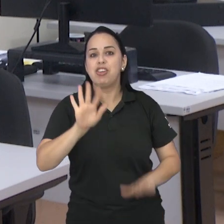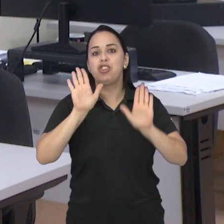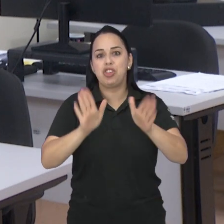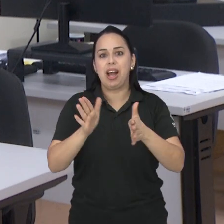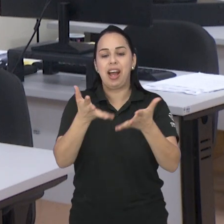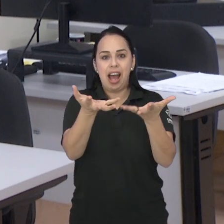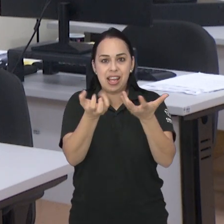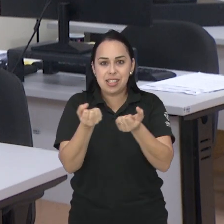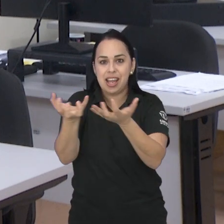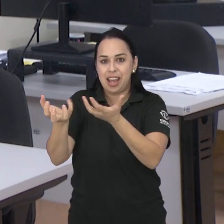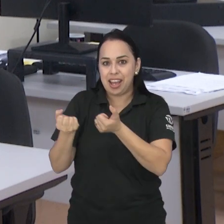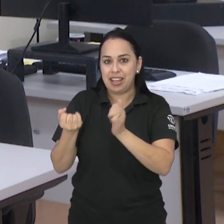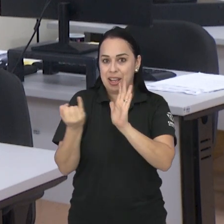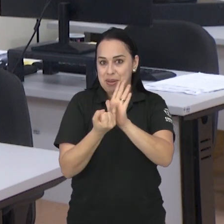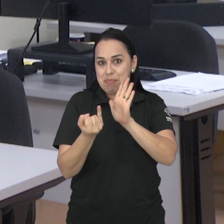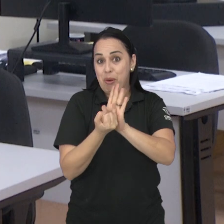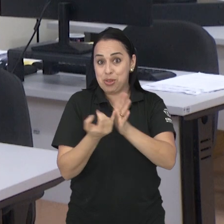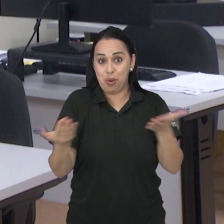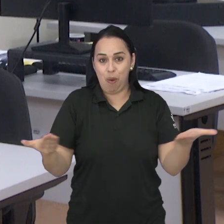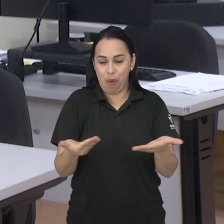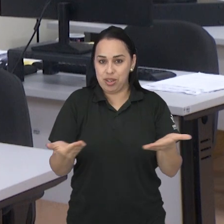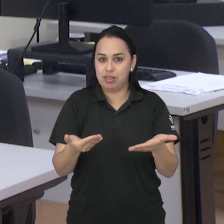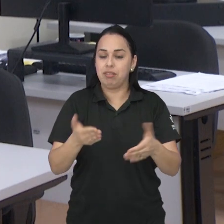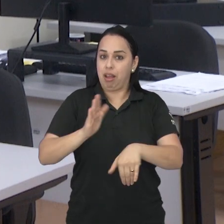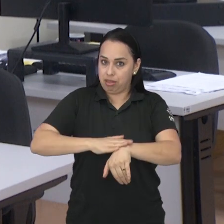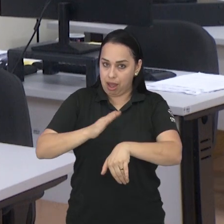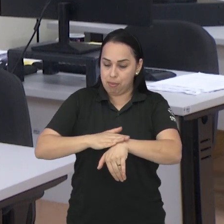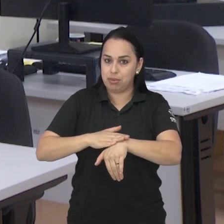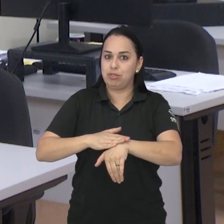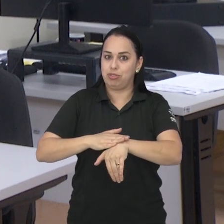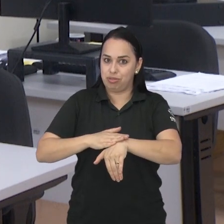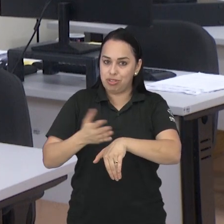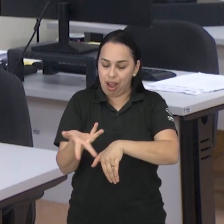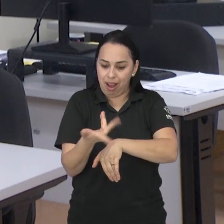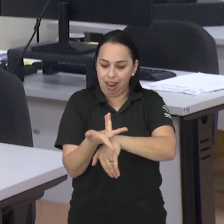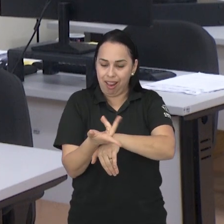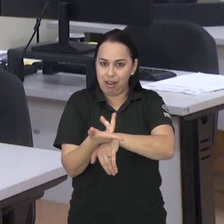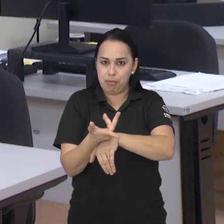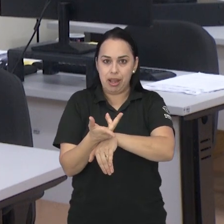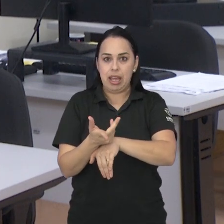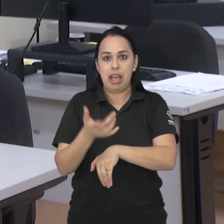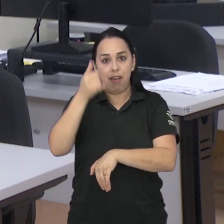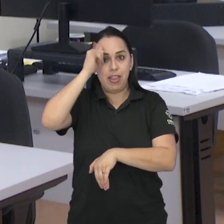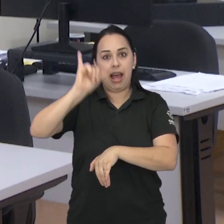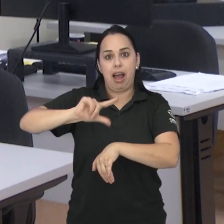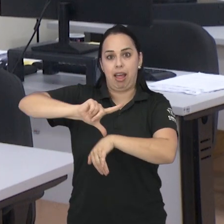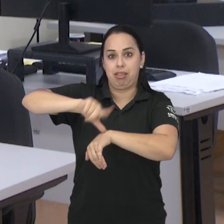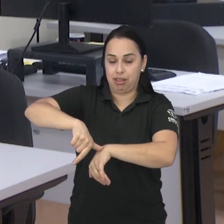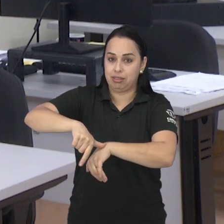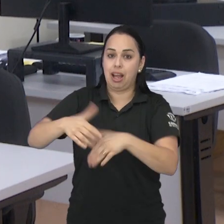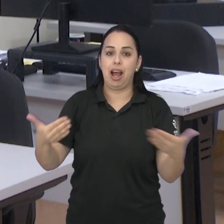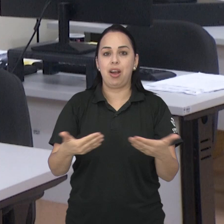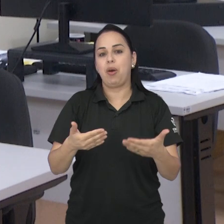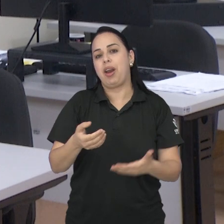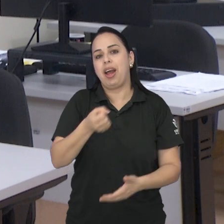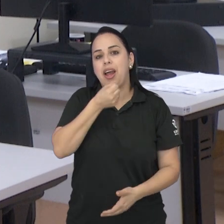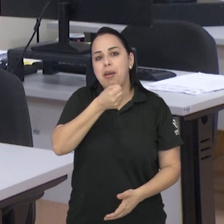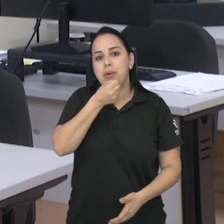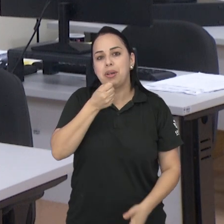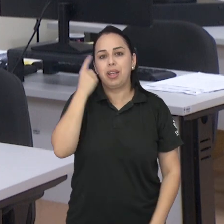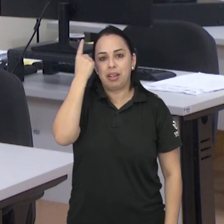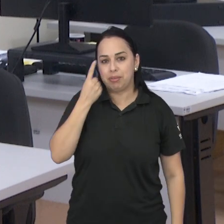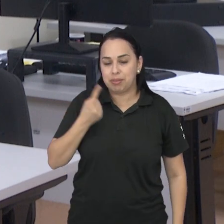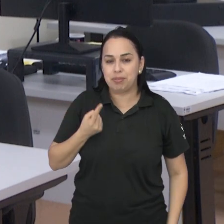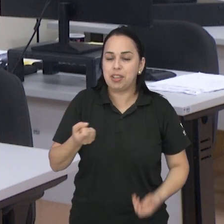as declarações hoje. Então dá tempo de você correr atrás para não se atrasar. E agora a repórter Tamires Vick